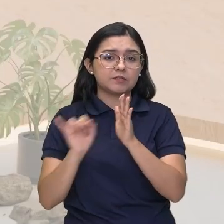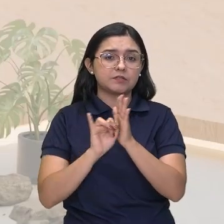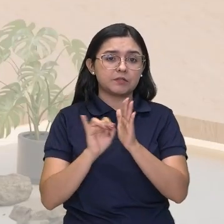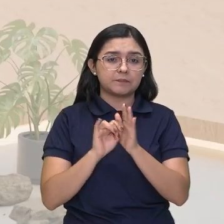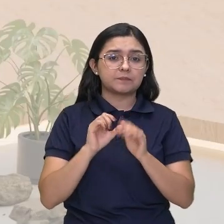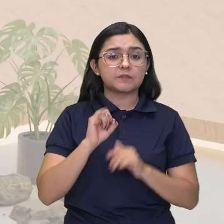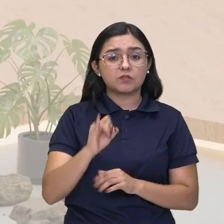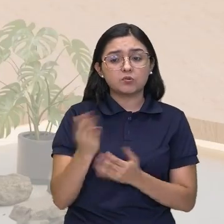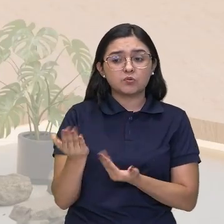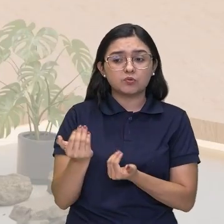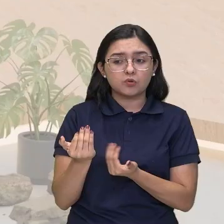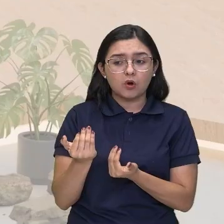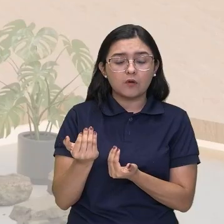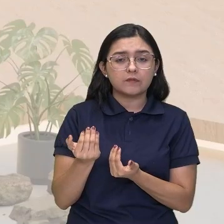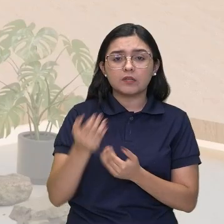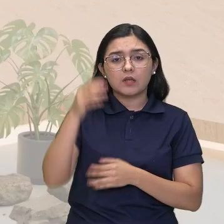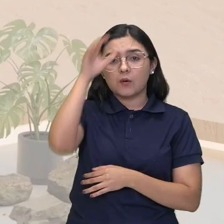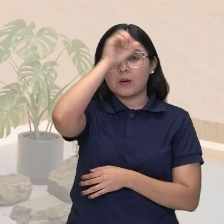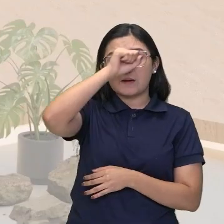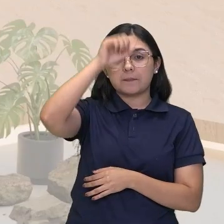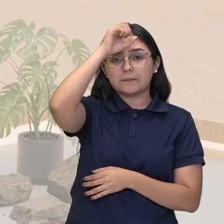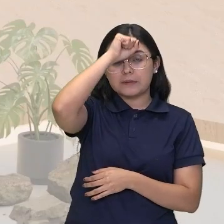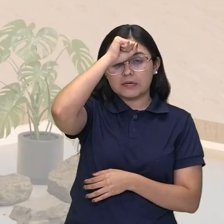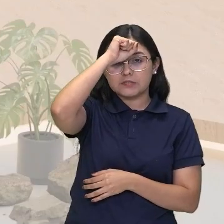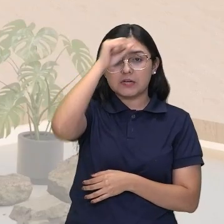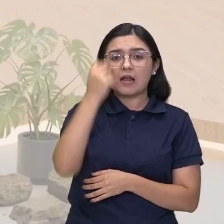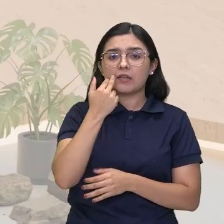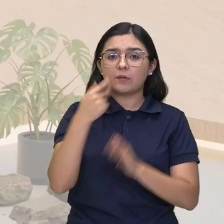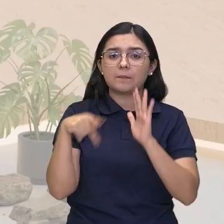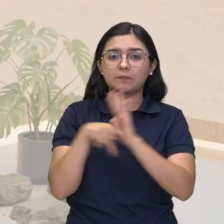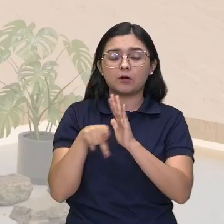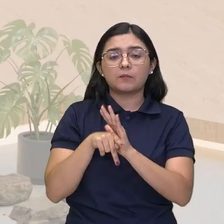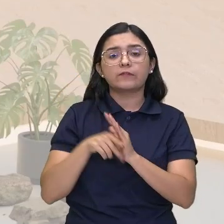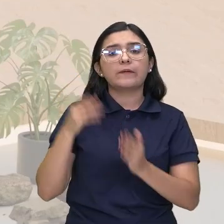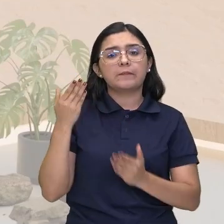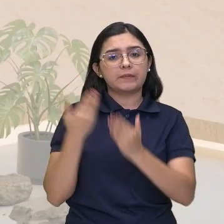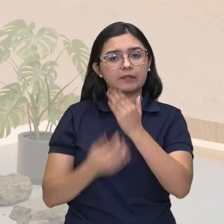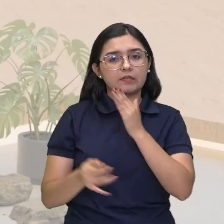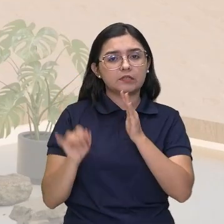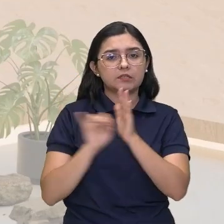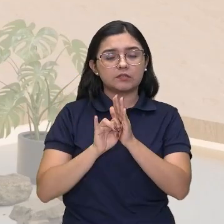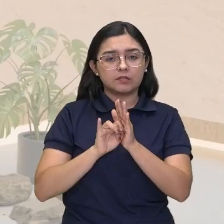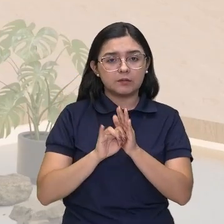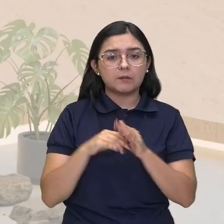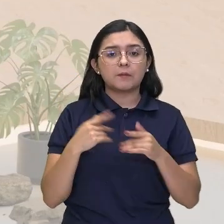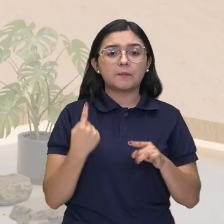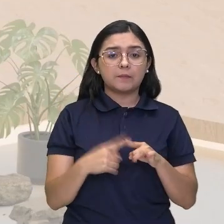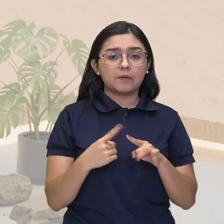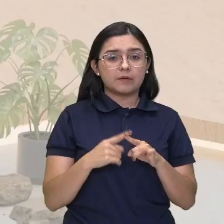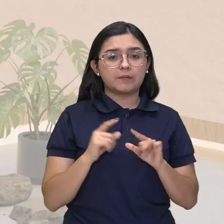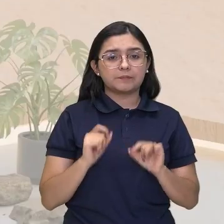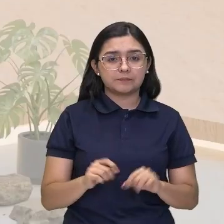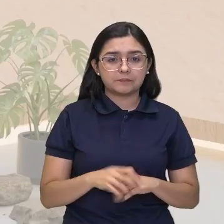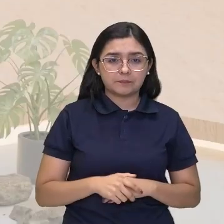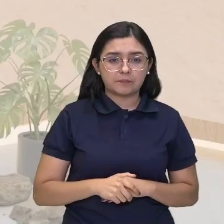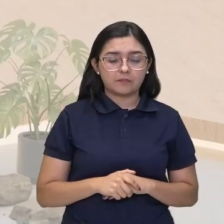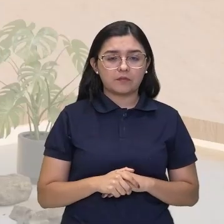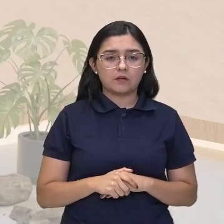jovens não adquirem o domínio da língua, eles vão perder a identidade, porque um dos fatores que faz com que